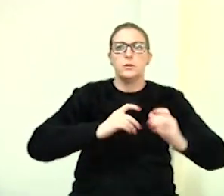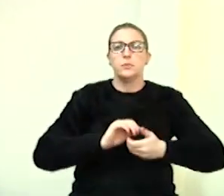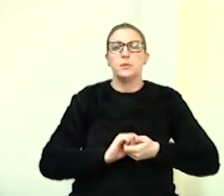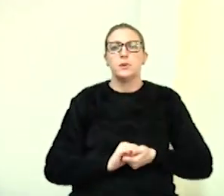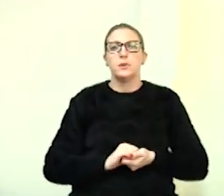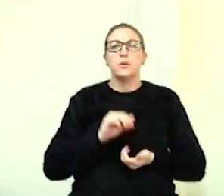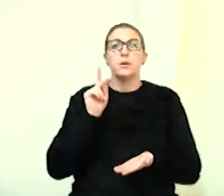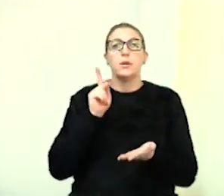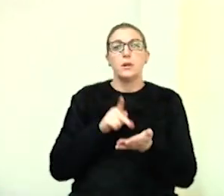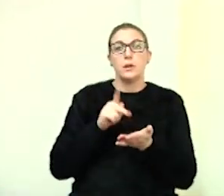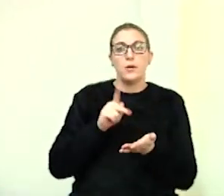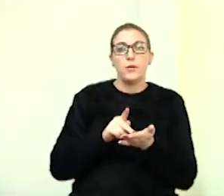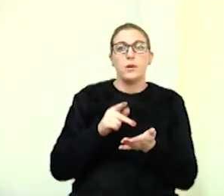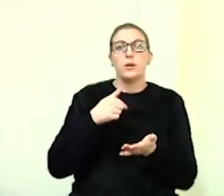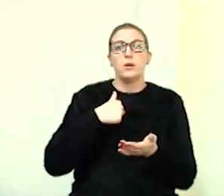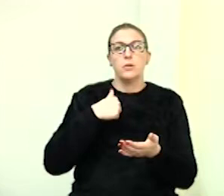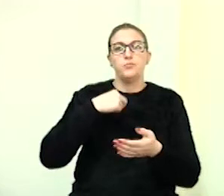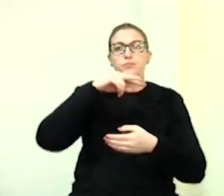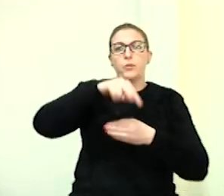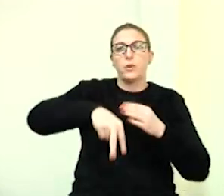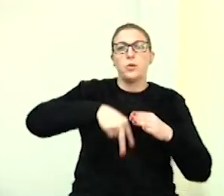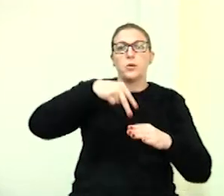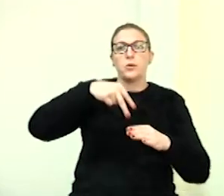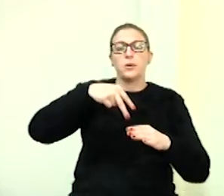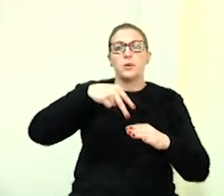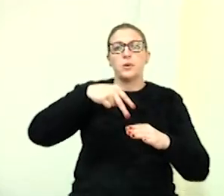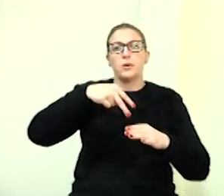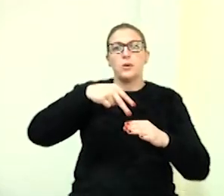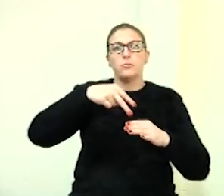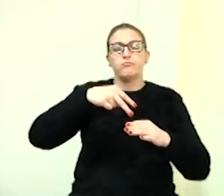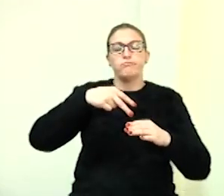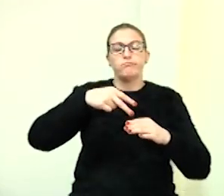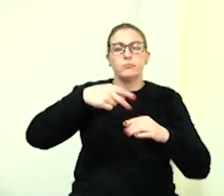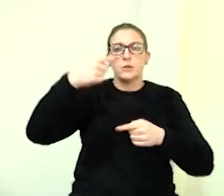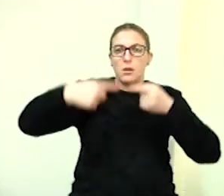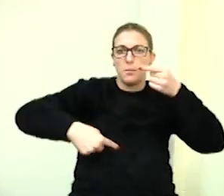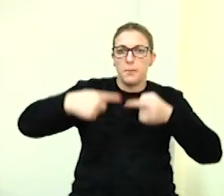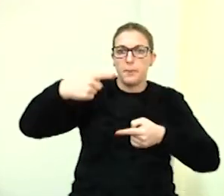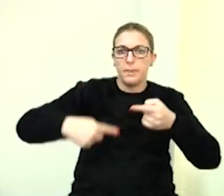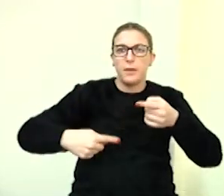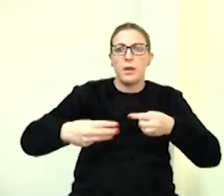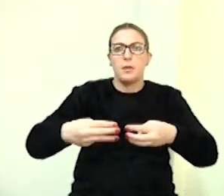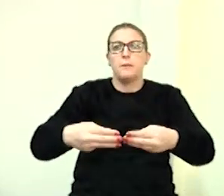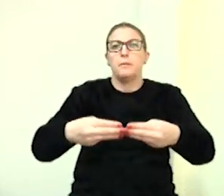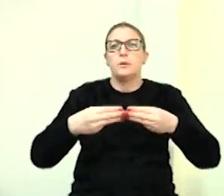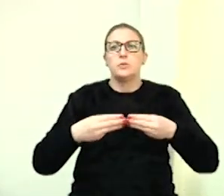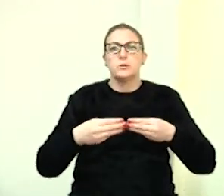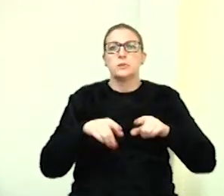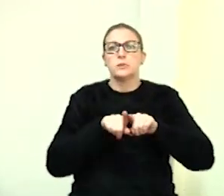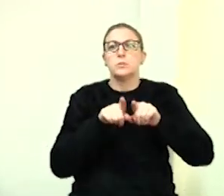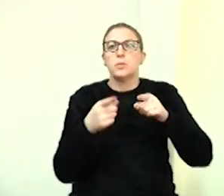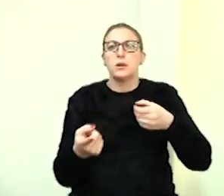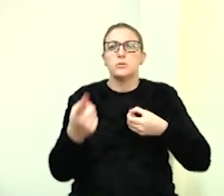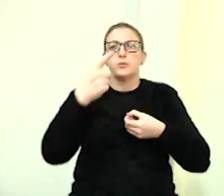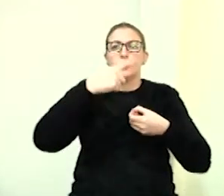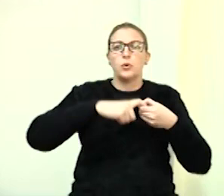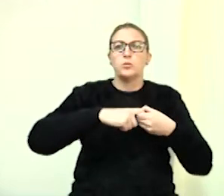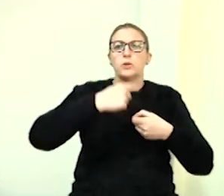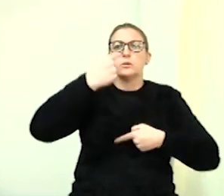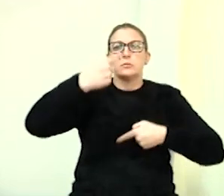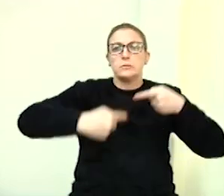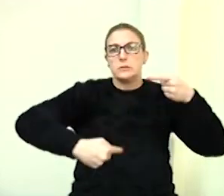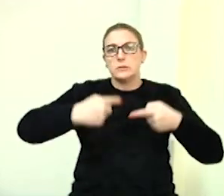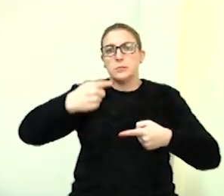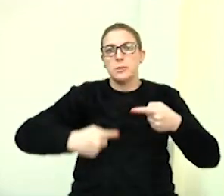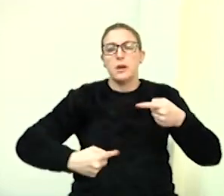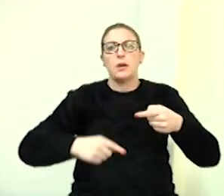Bom, verdade, gente vem aqui trazendo também o debate da moção, mas retornando a um debate que a gente vem fazendo nos